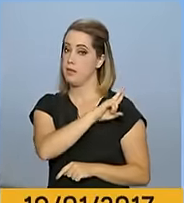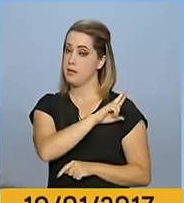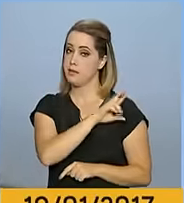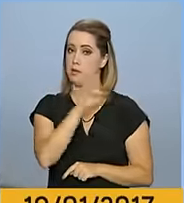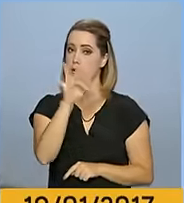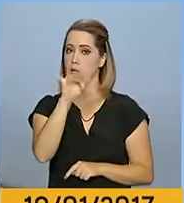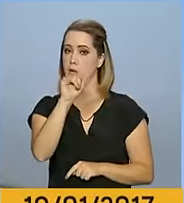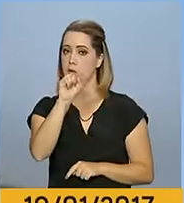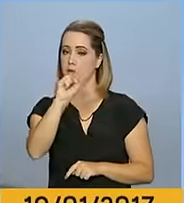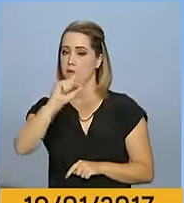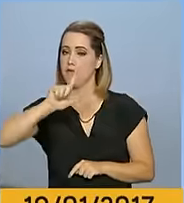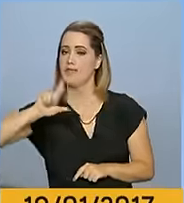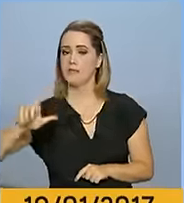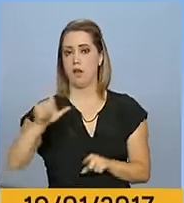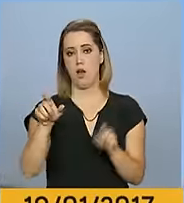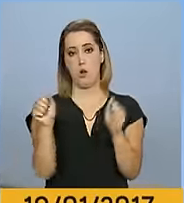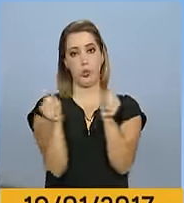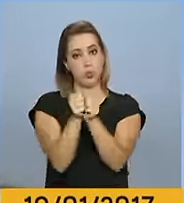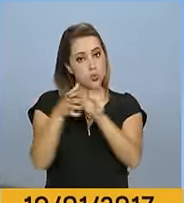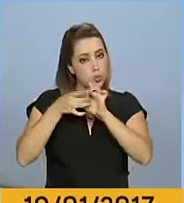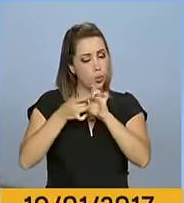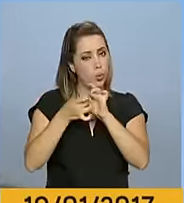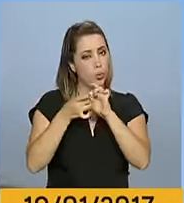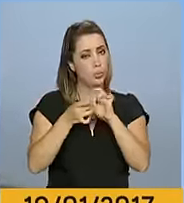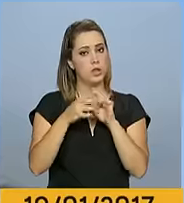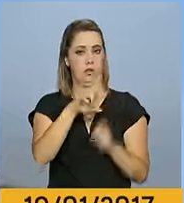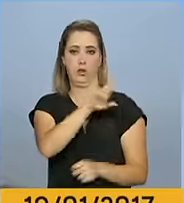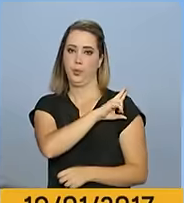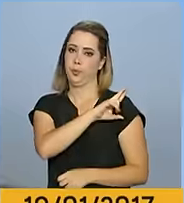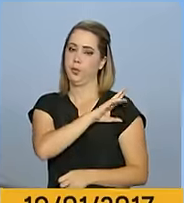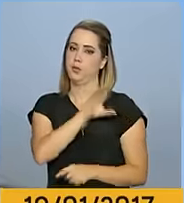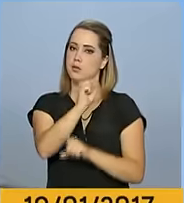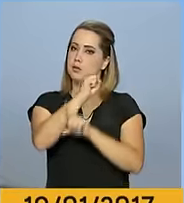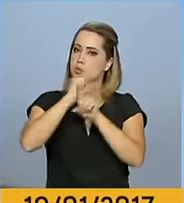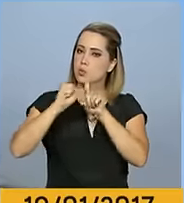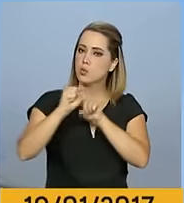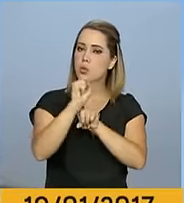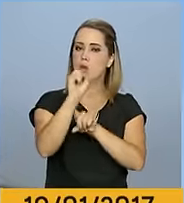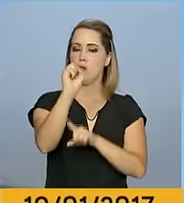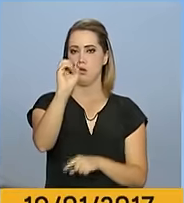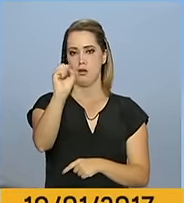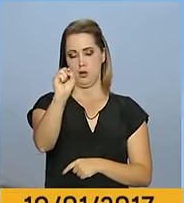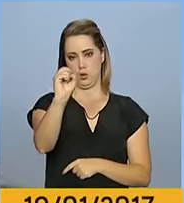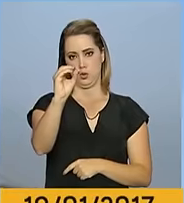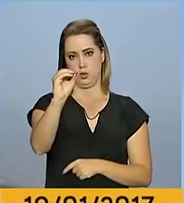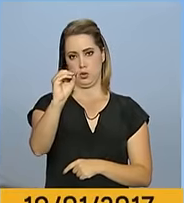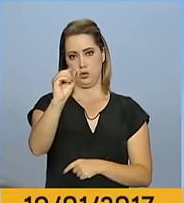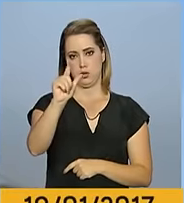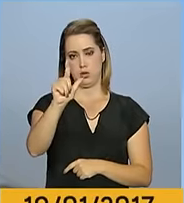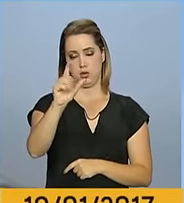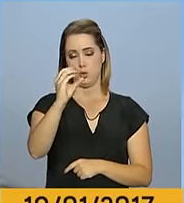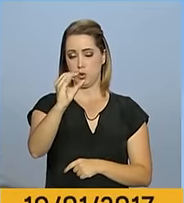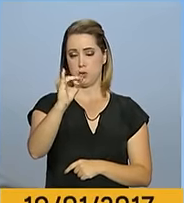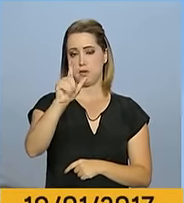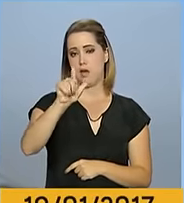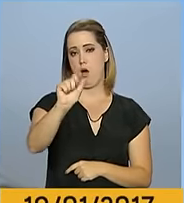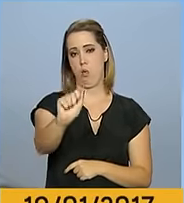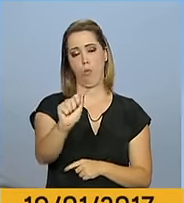aliada à responsabilidade social. E aí, convenhamos, quando nós